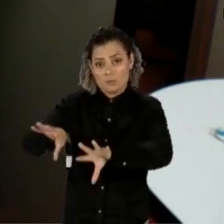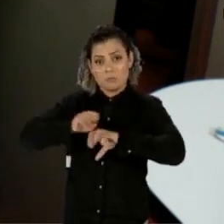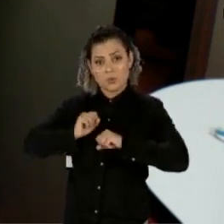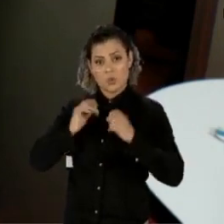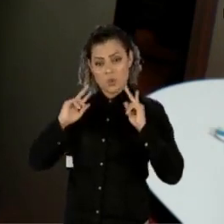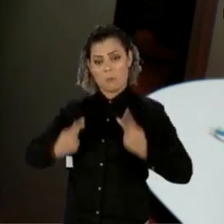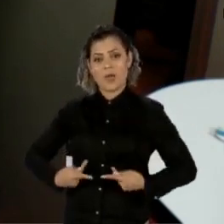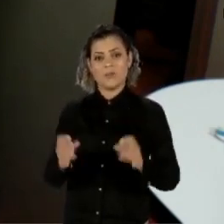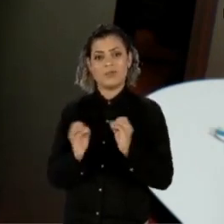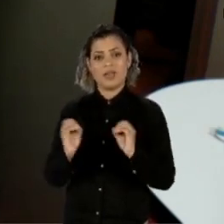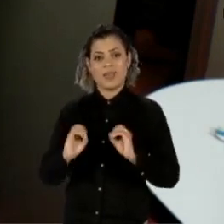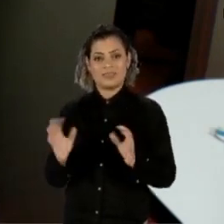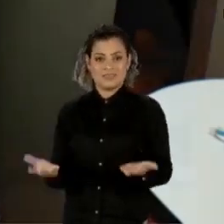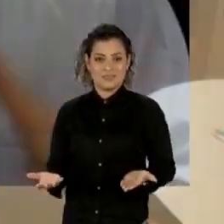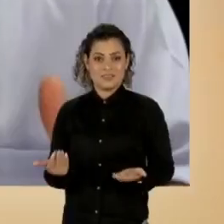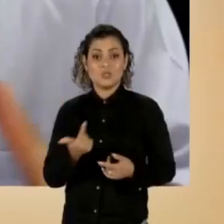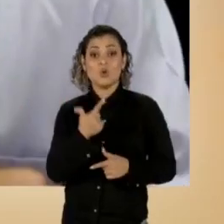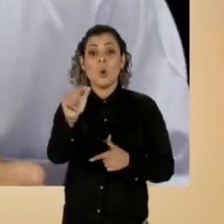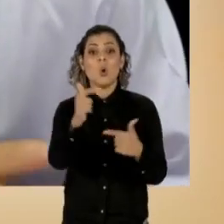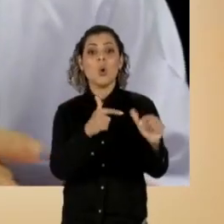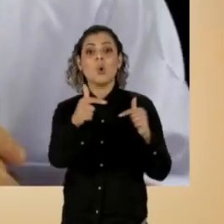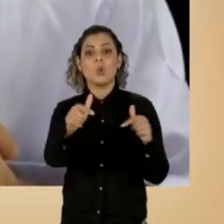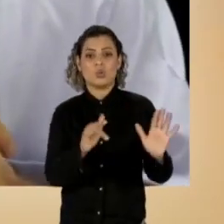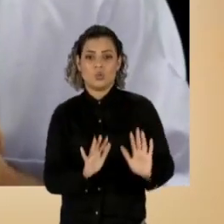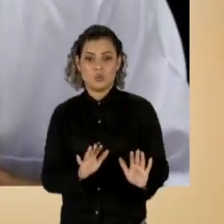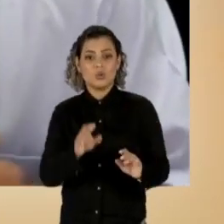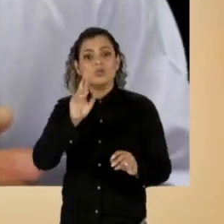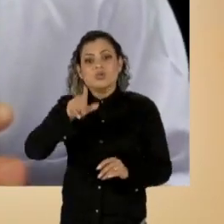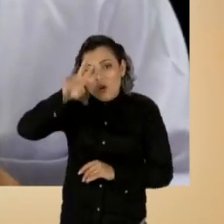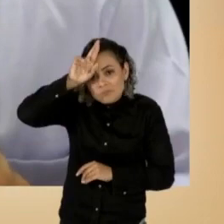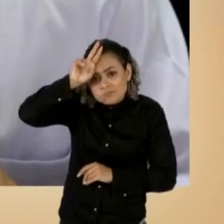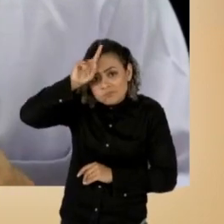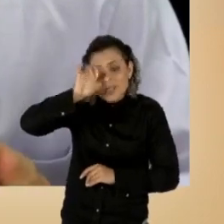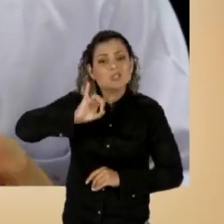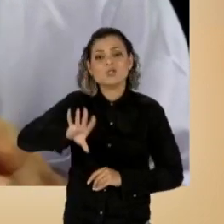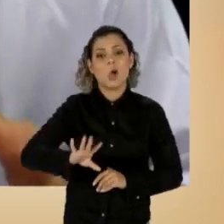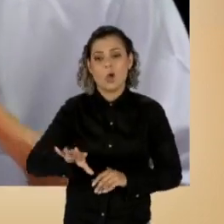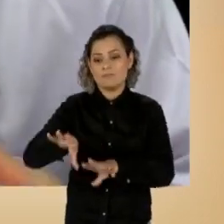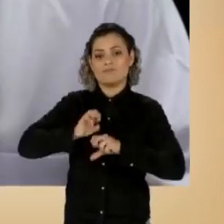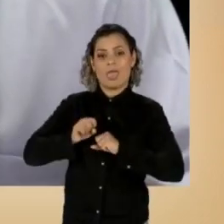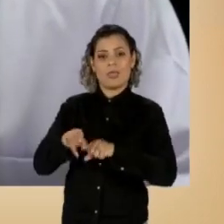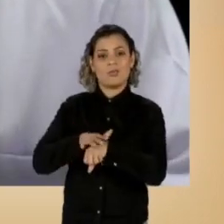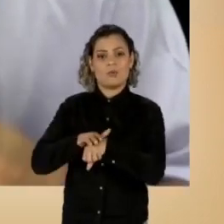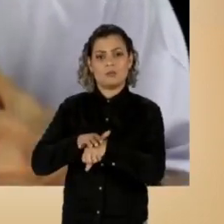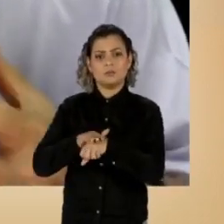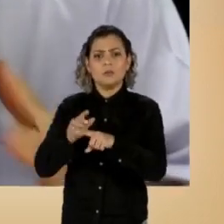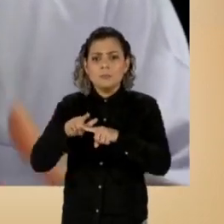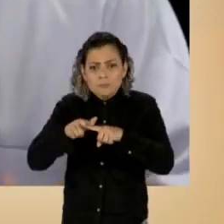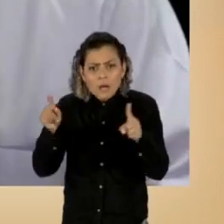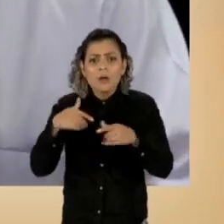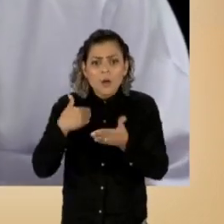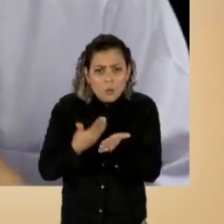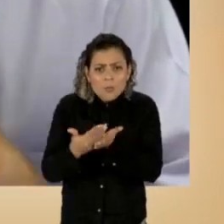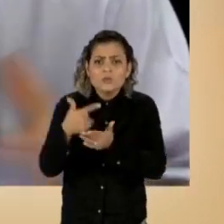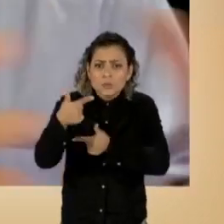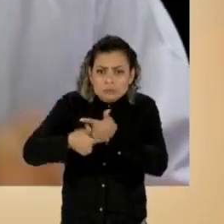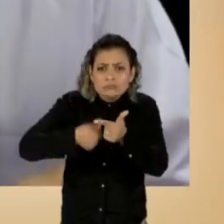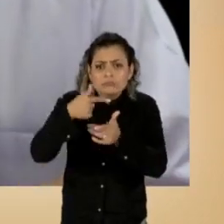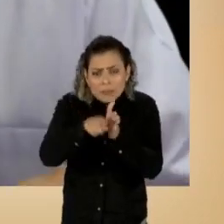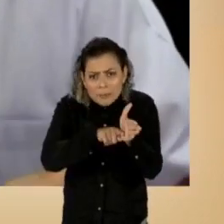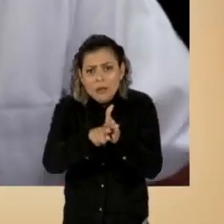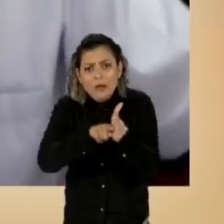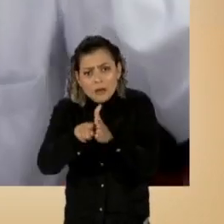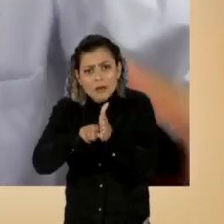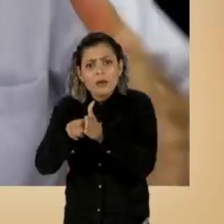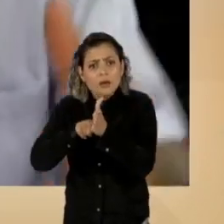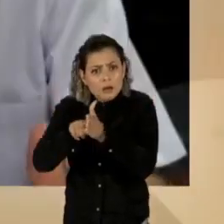uma amiga só infectarem certo e aí nós logo aí começou de novo trabalho já está fazendo